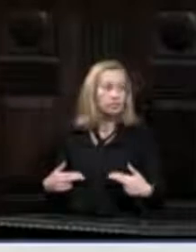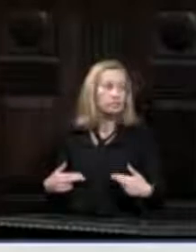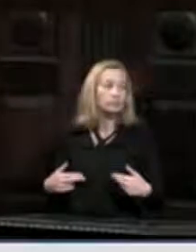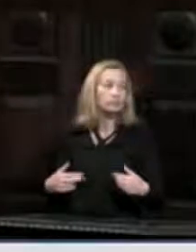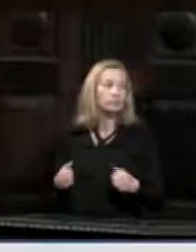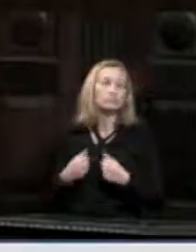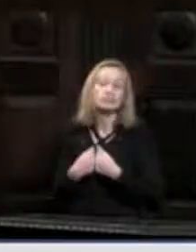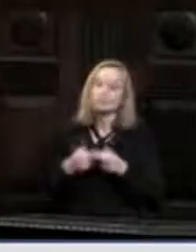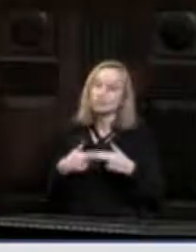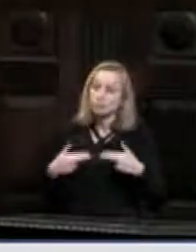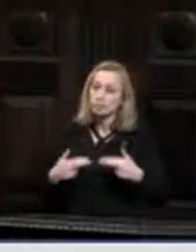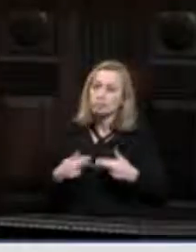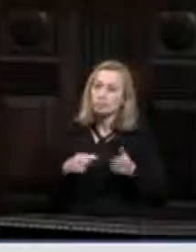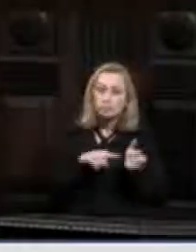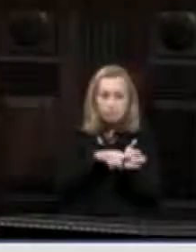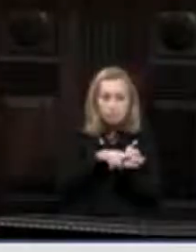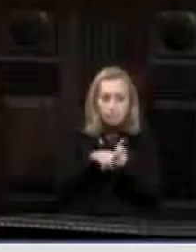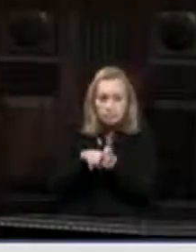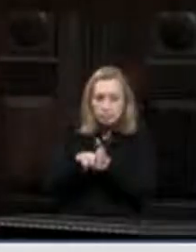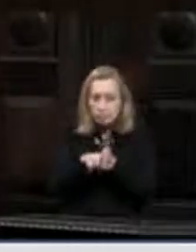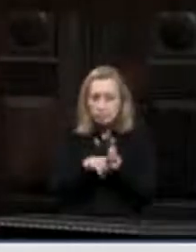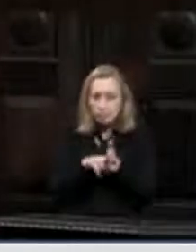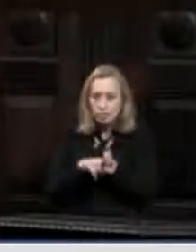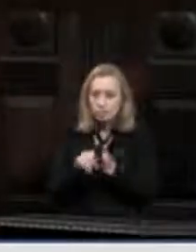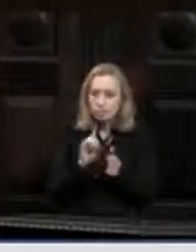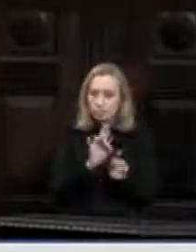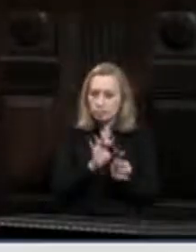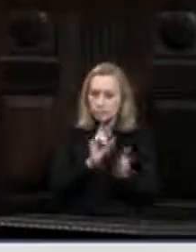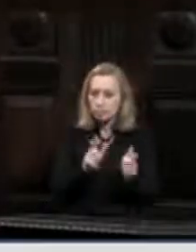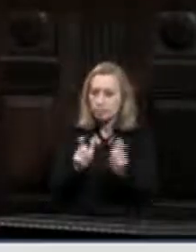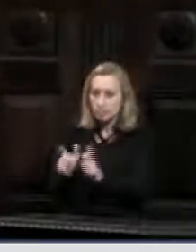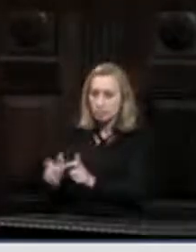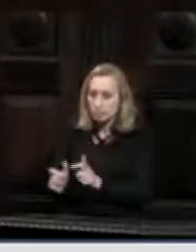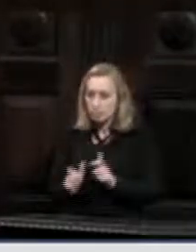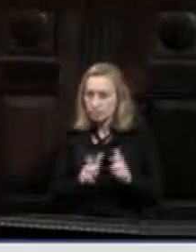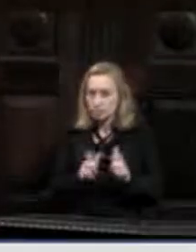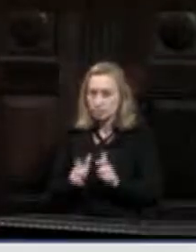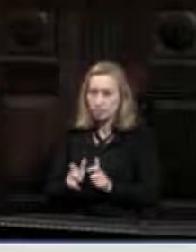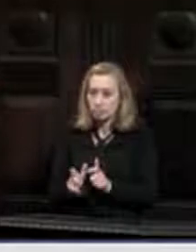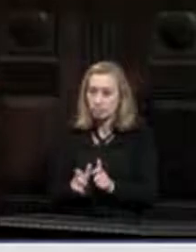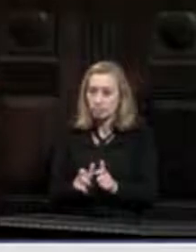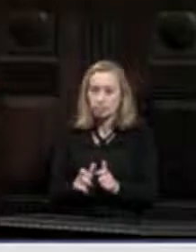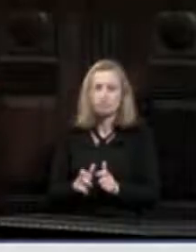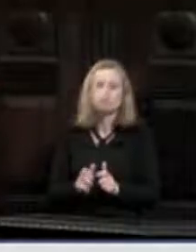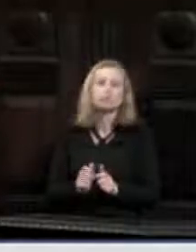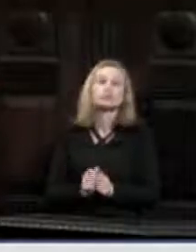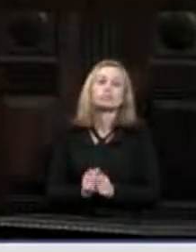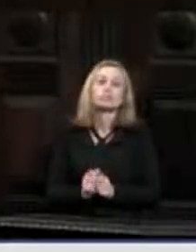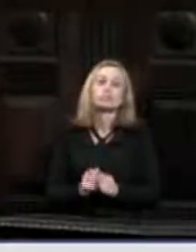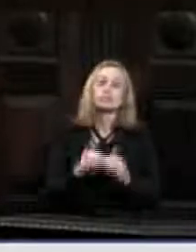organizar, fiscalizar o setor de transporte, metrô, barcas,